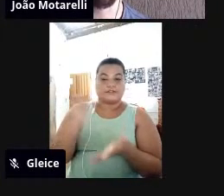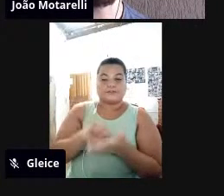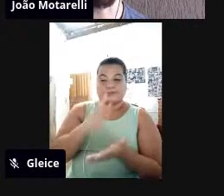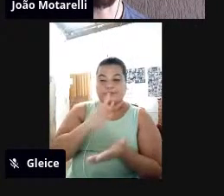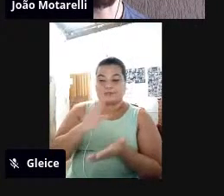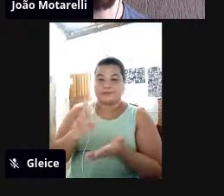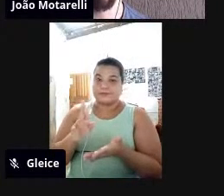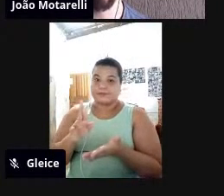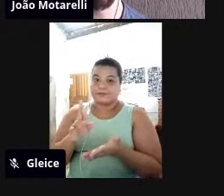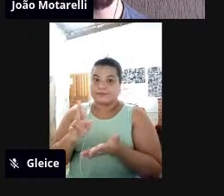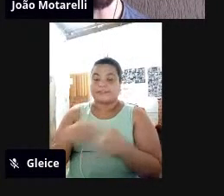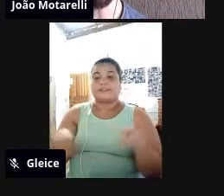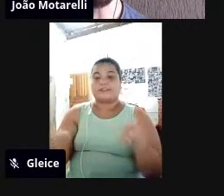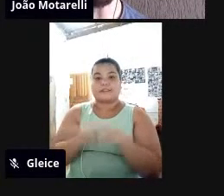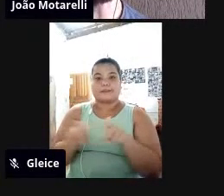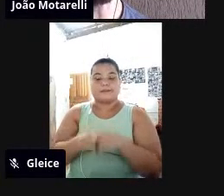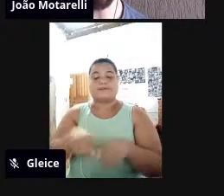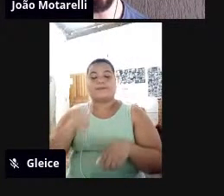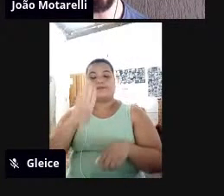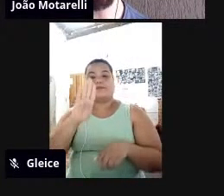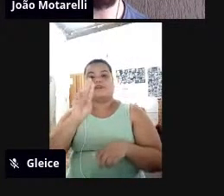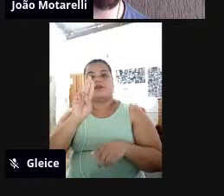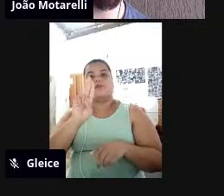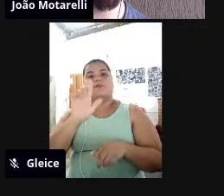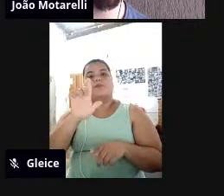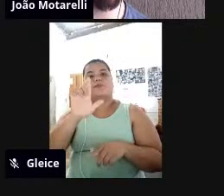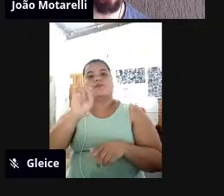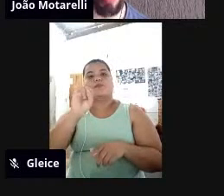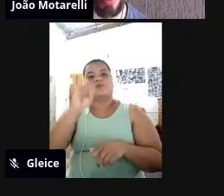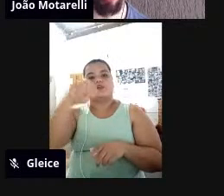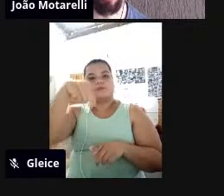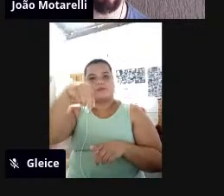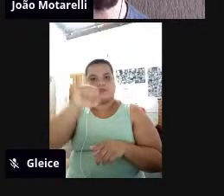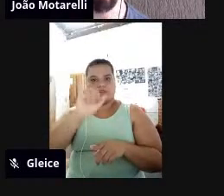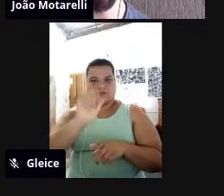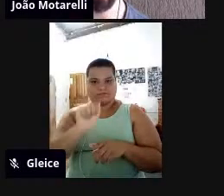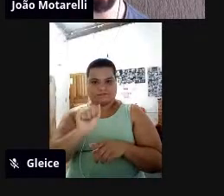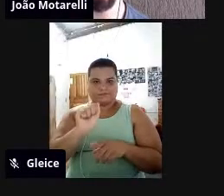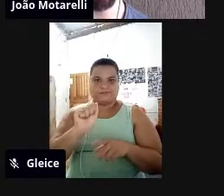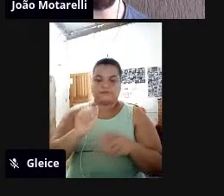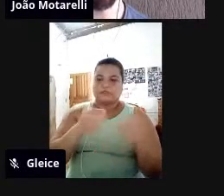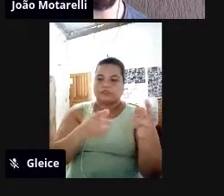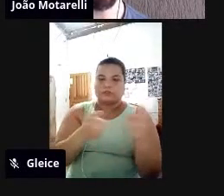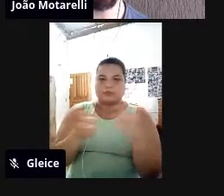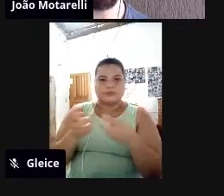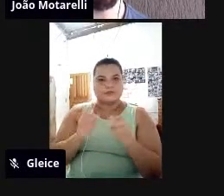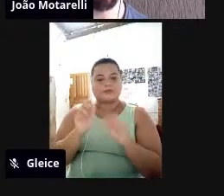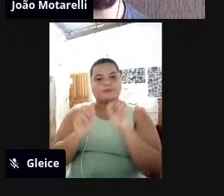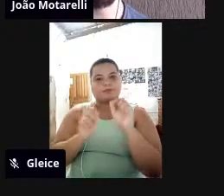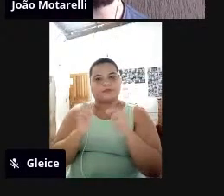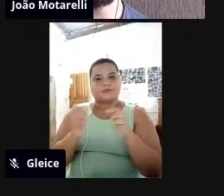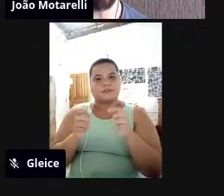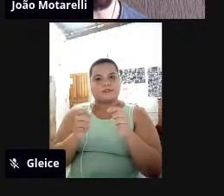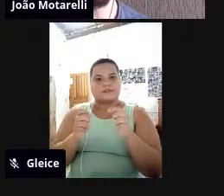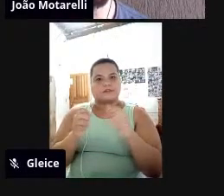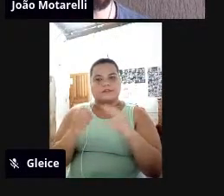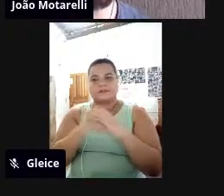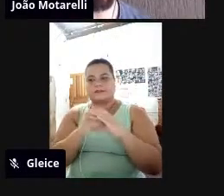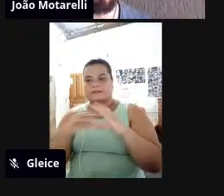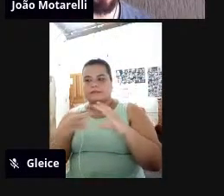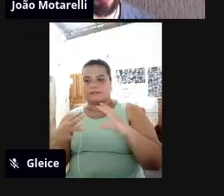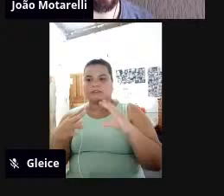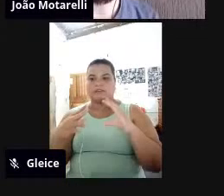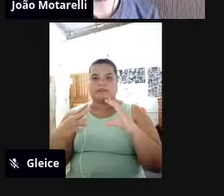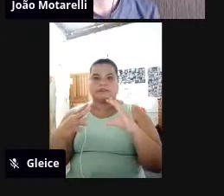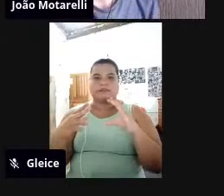nervosa e bulimia nervosa. Então, como a gente observou até agora, essa característica da